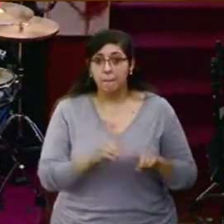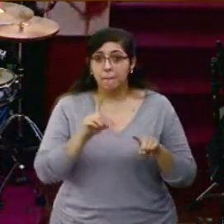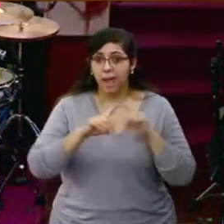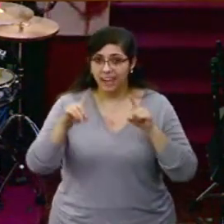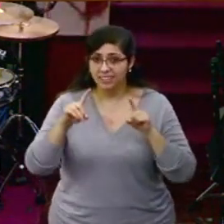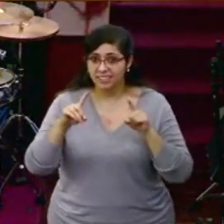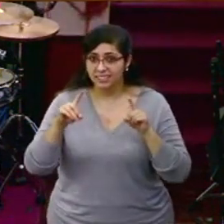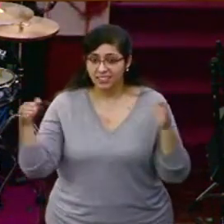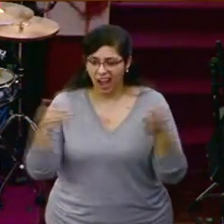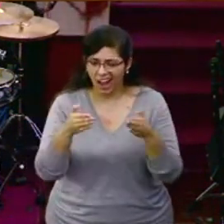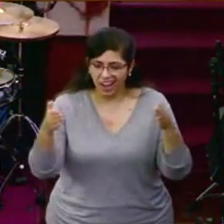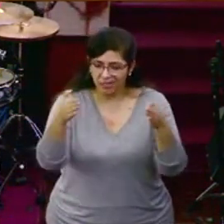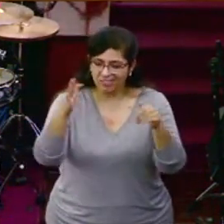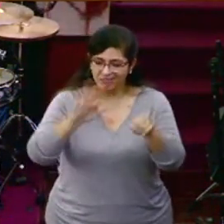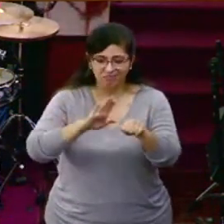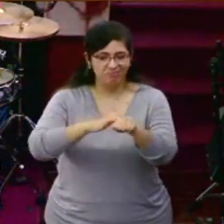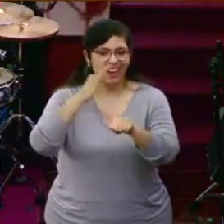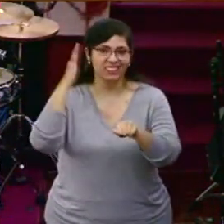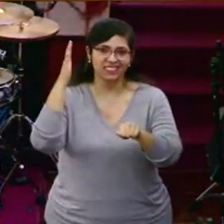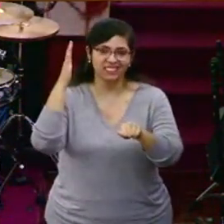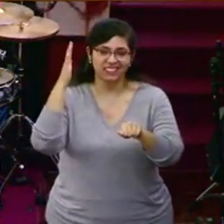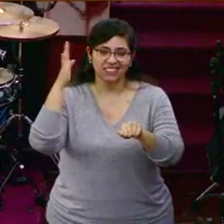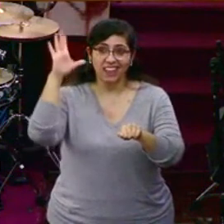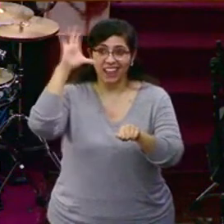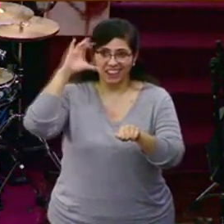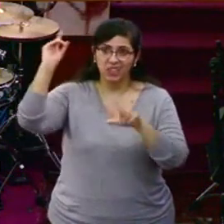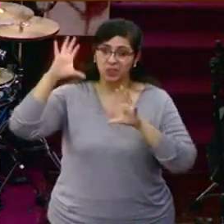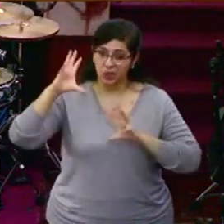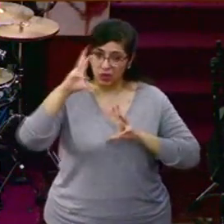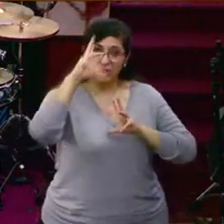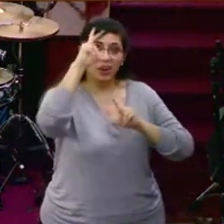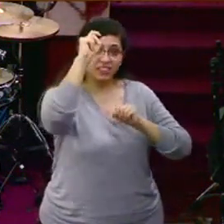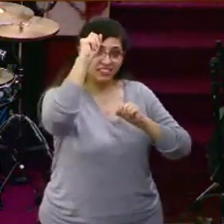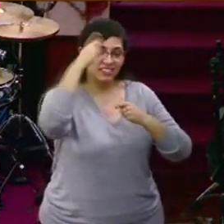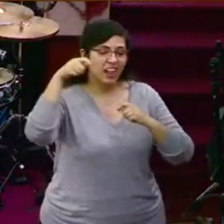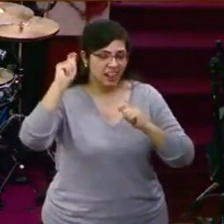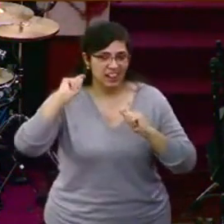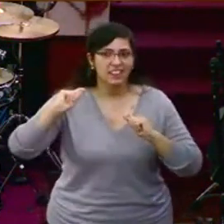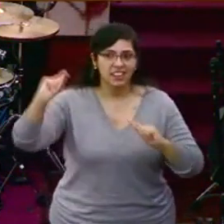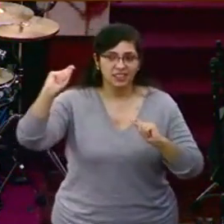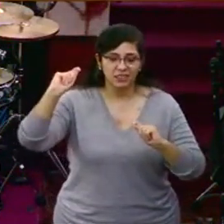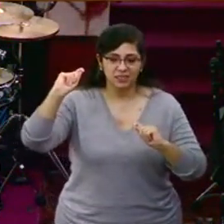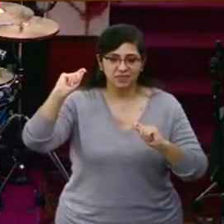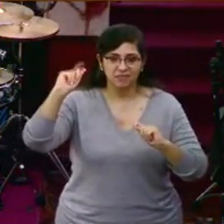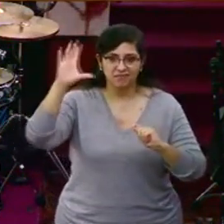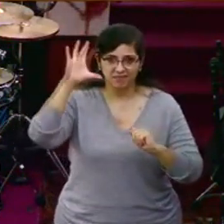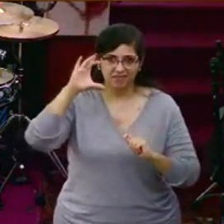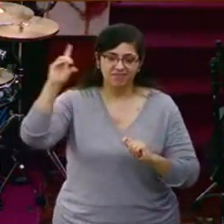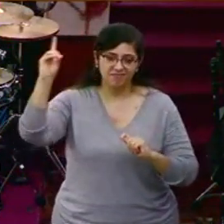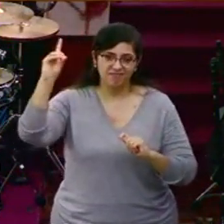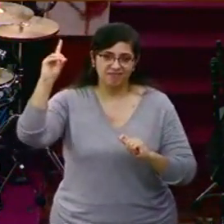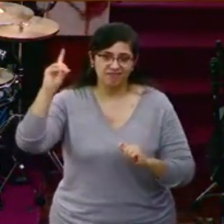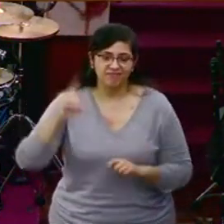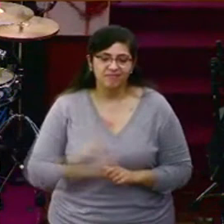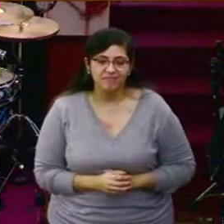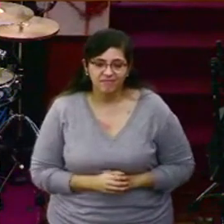caminho sobremodo elevado a nossa força não está no homem não vendo acaso nem de mágicas a